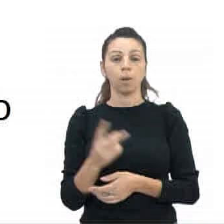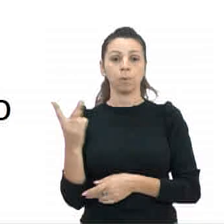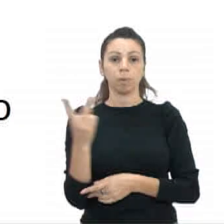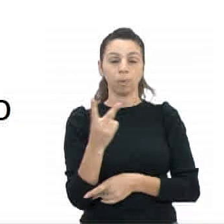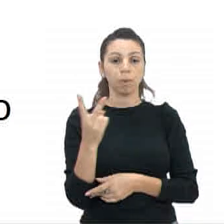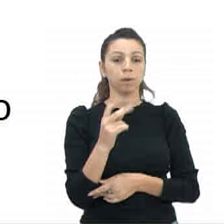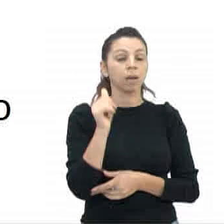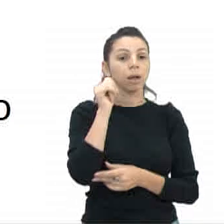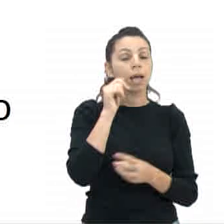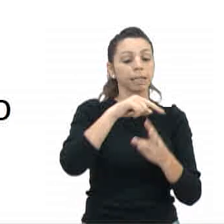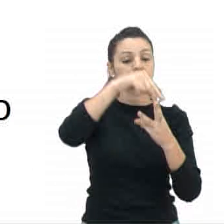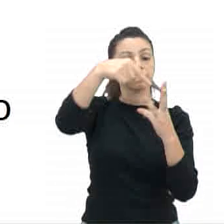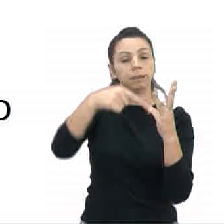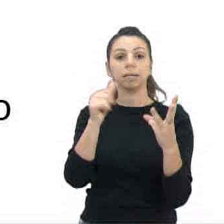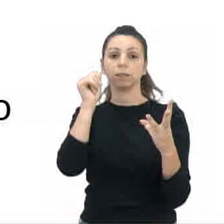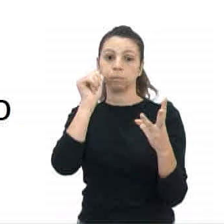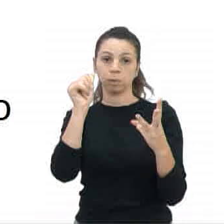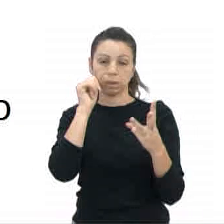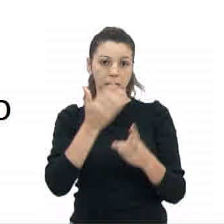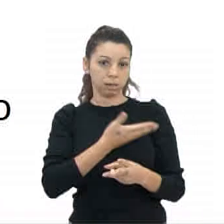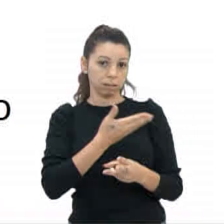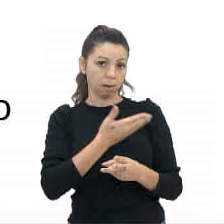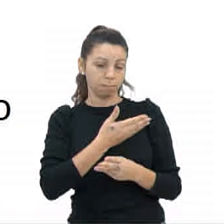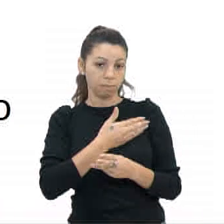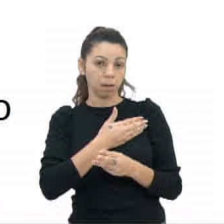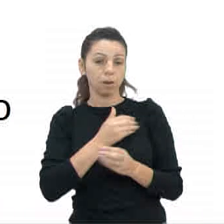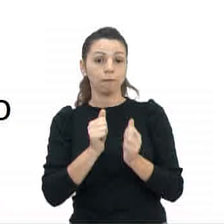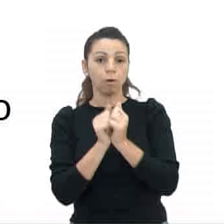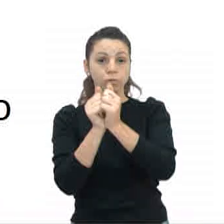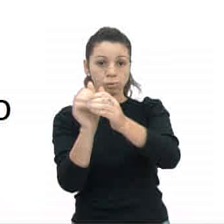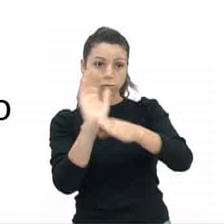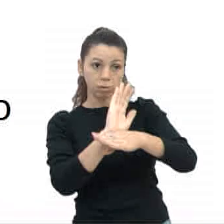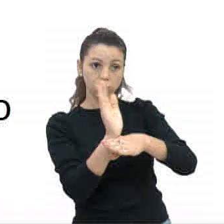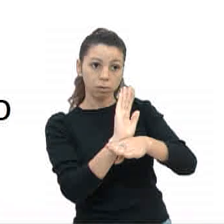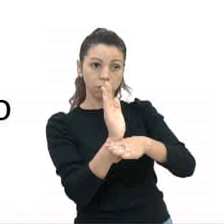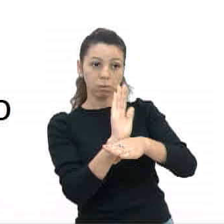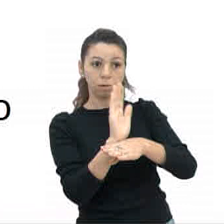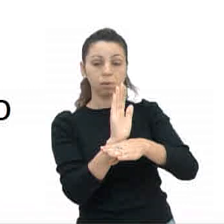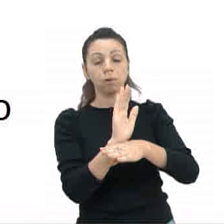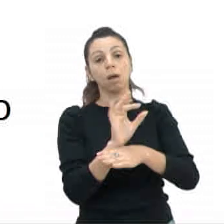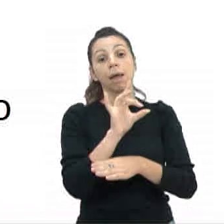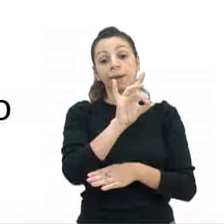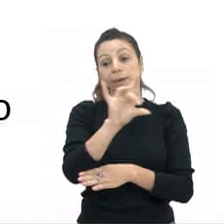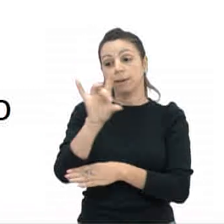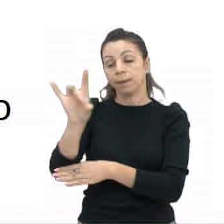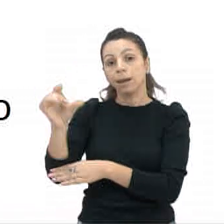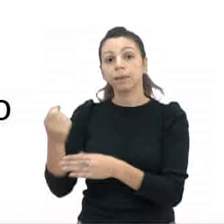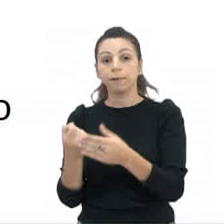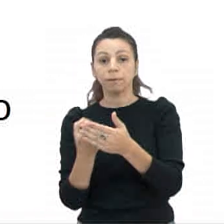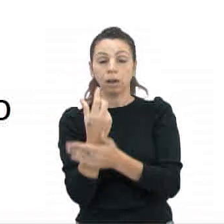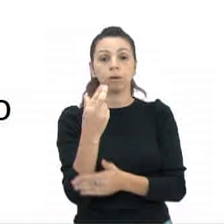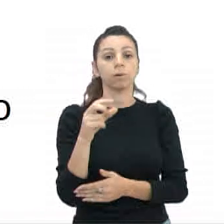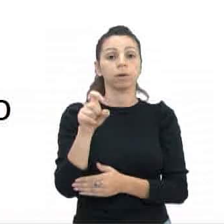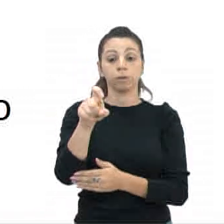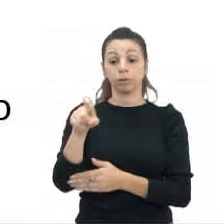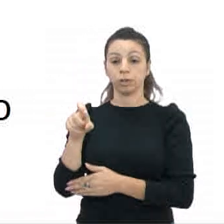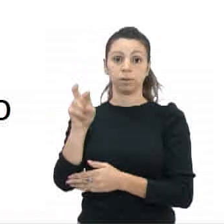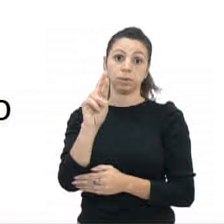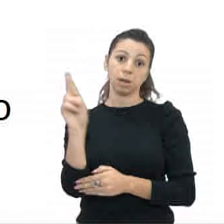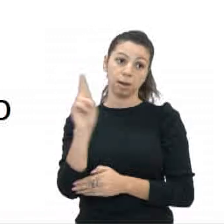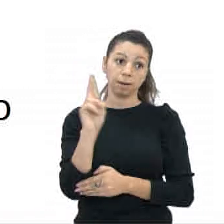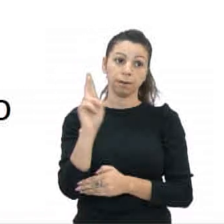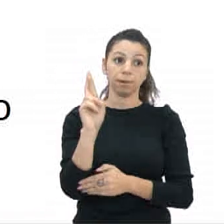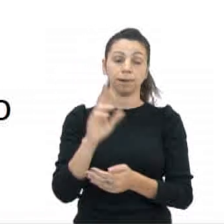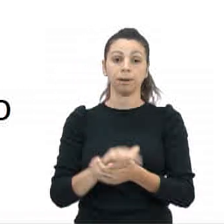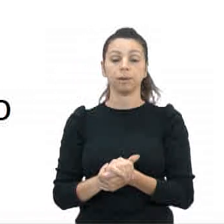e Solange vão sempre juntas ao cinema. Supondo que cada entrada para o cinema custe X reais, a